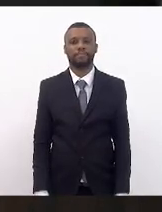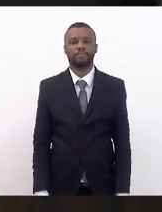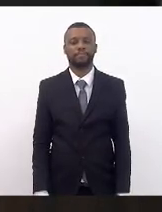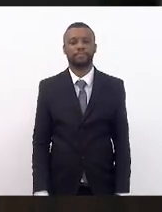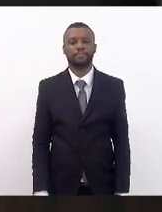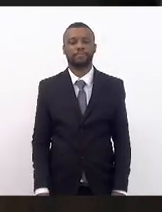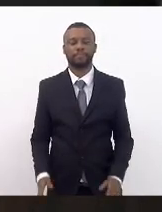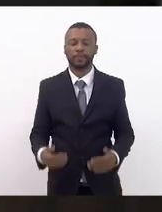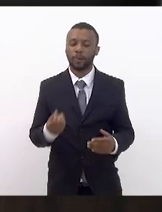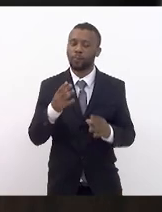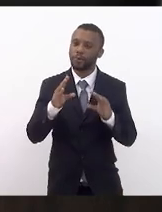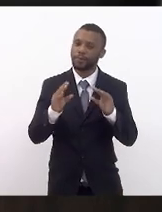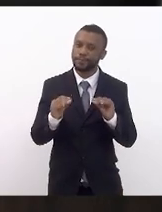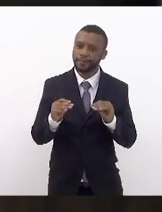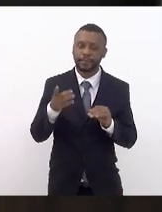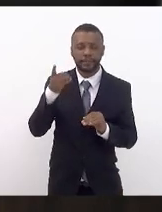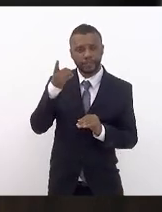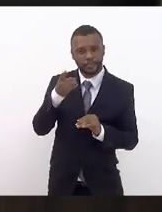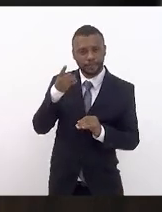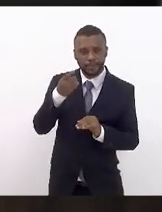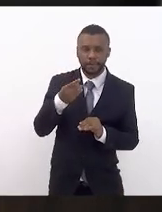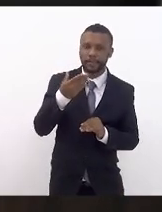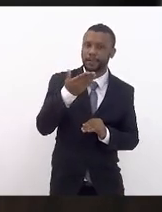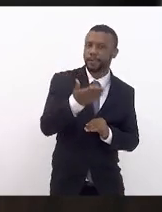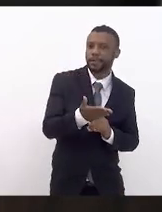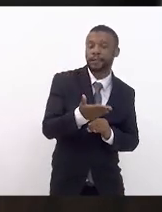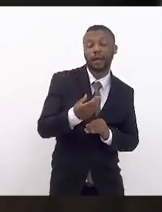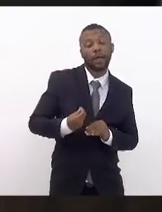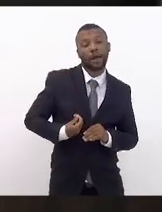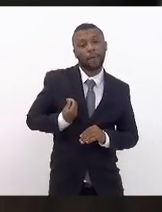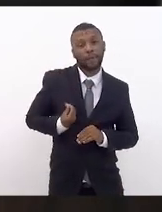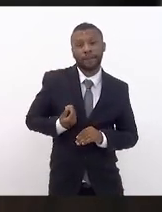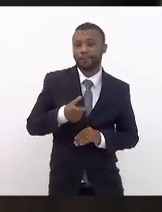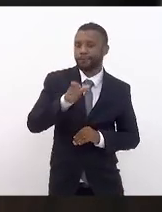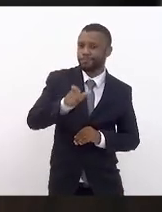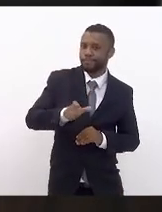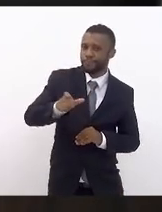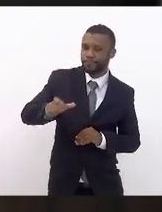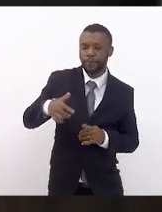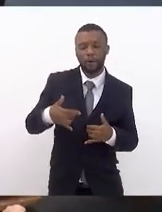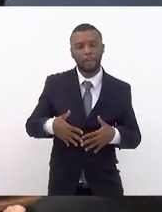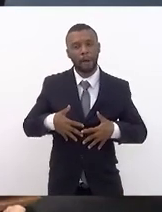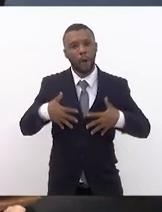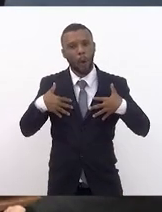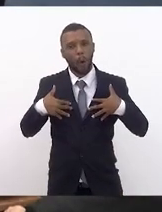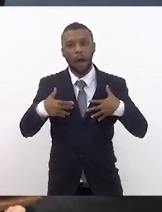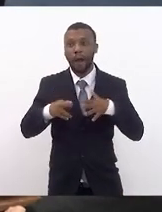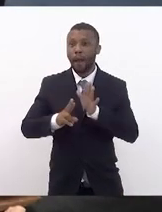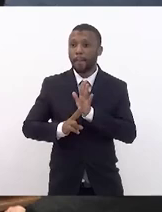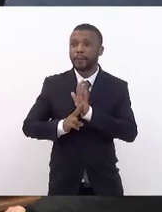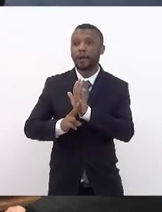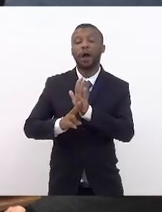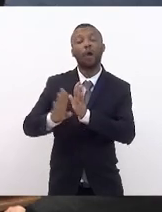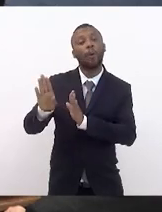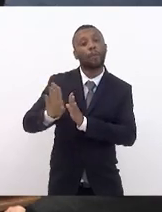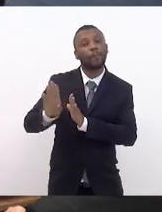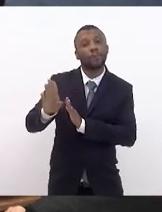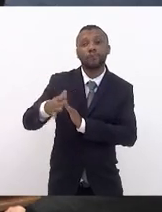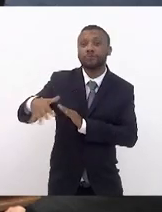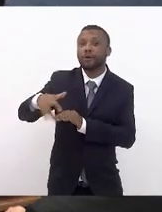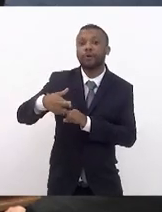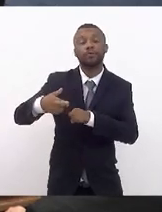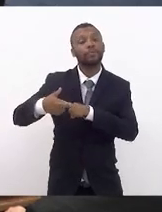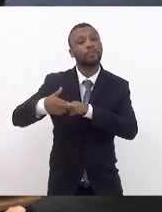Deputada Rosane Félix, a todos os presentes aqui, é uma honra para mim representar os batistas belforroxenses,